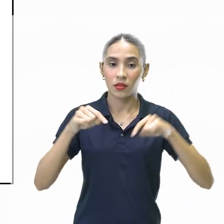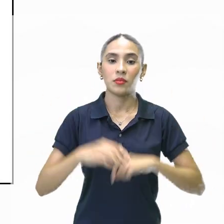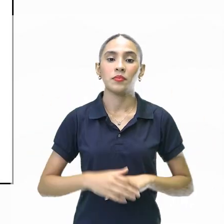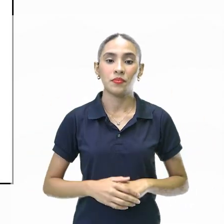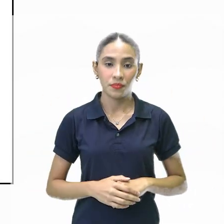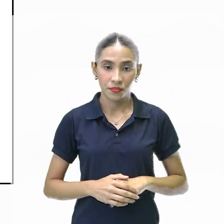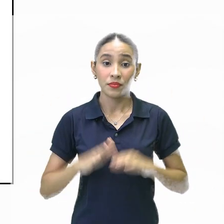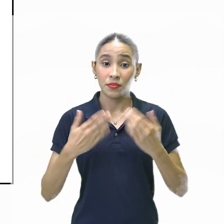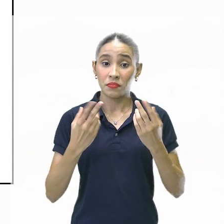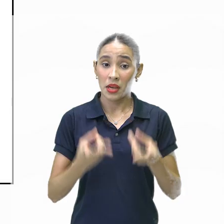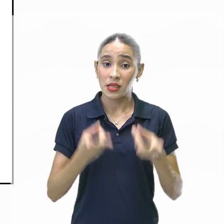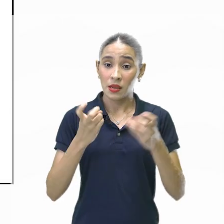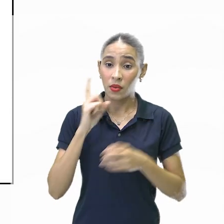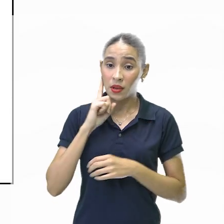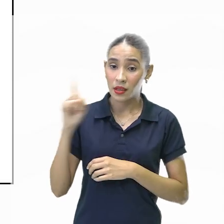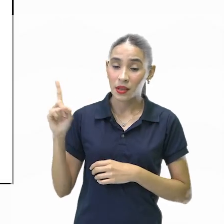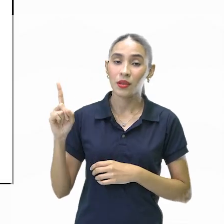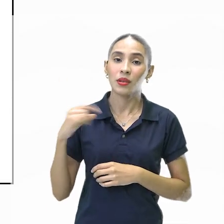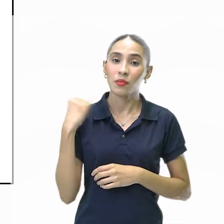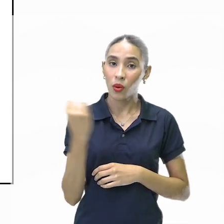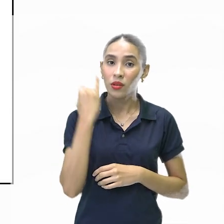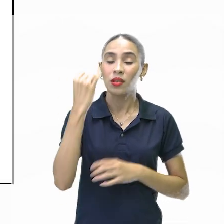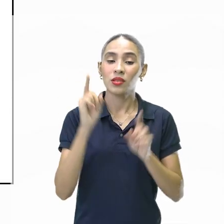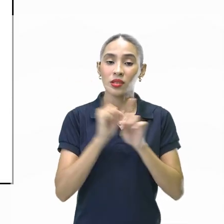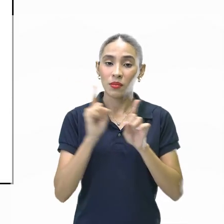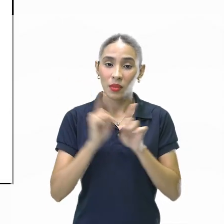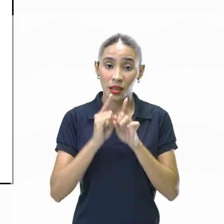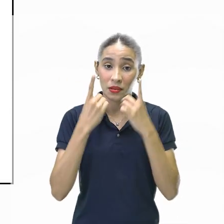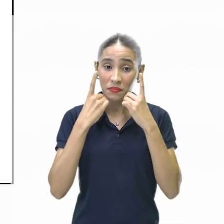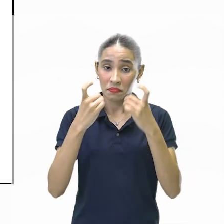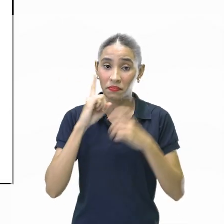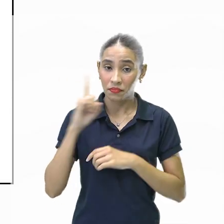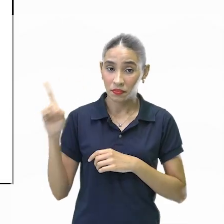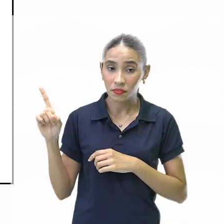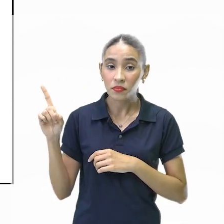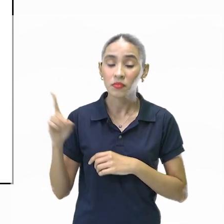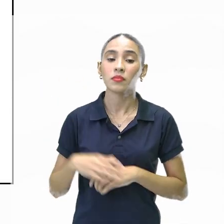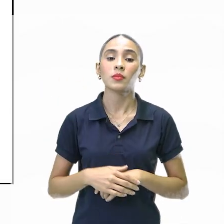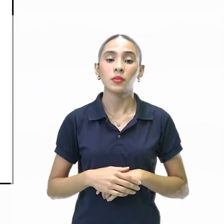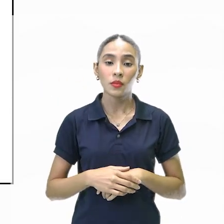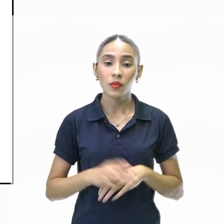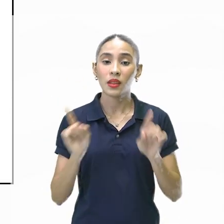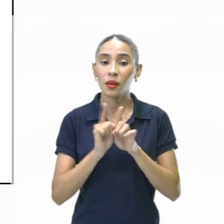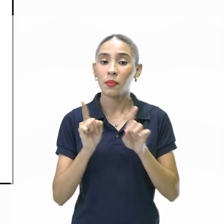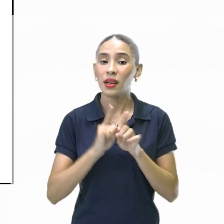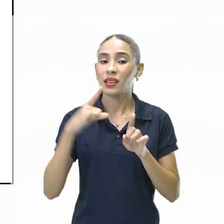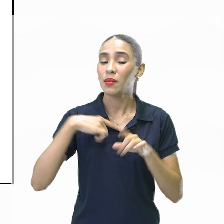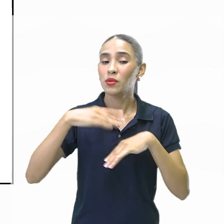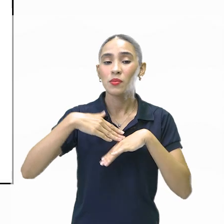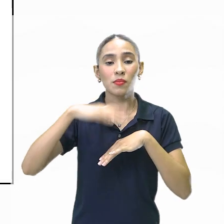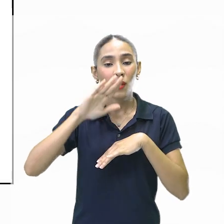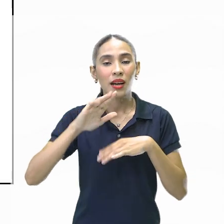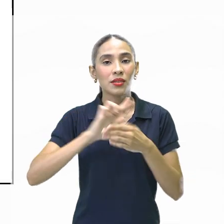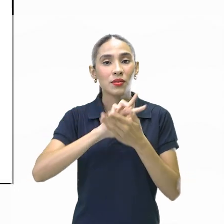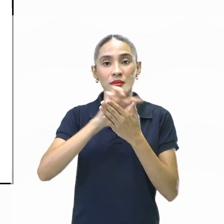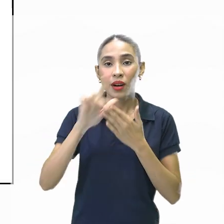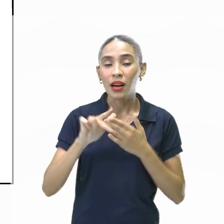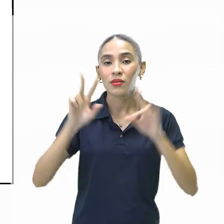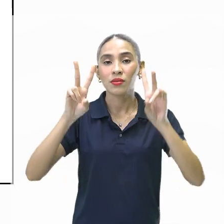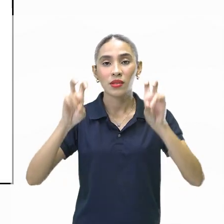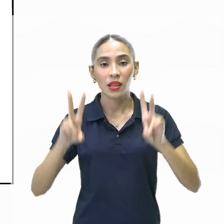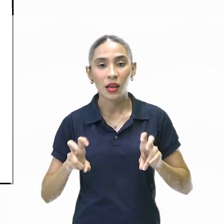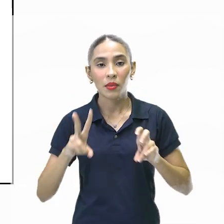Olha só esse assunto muito sério acontecendo, né? E aí nós temos aí mais outros assuntos falando